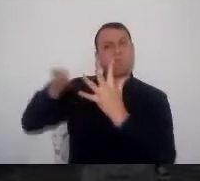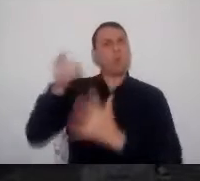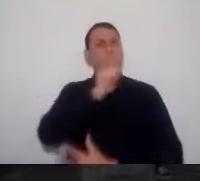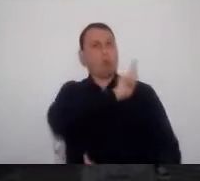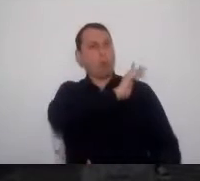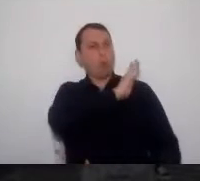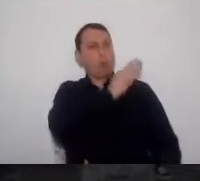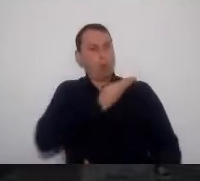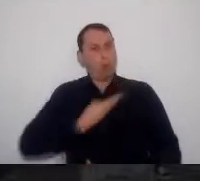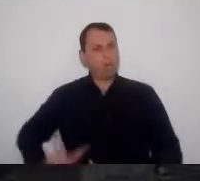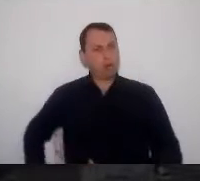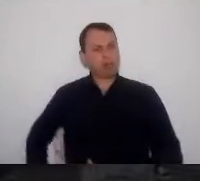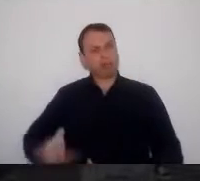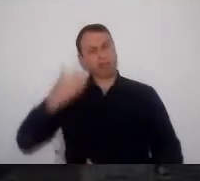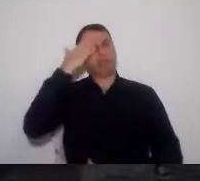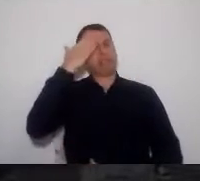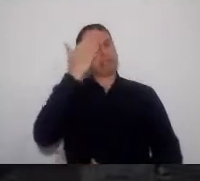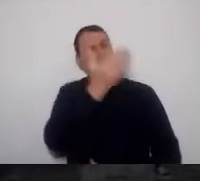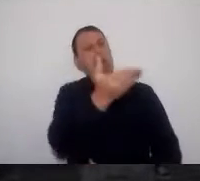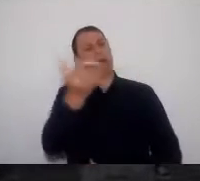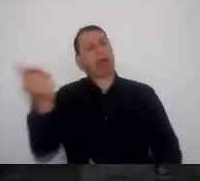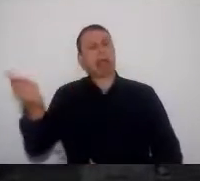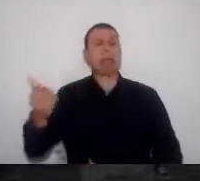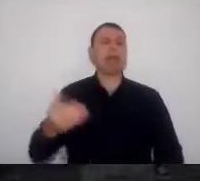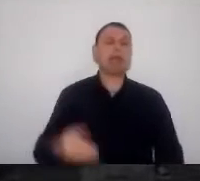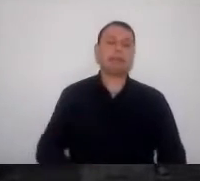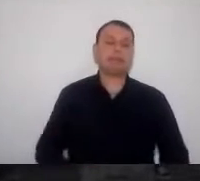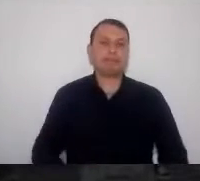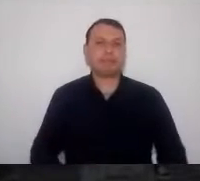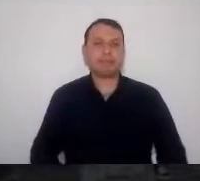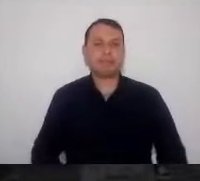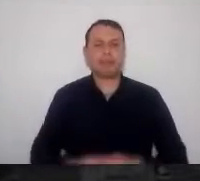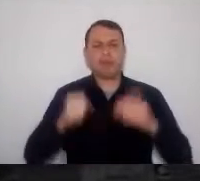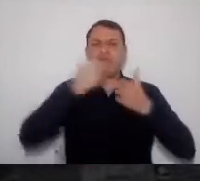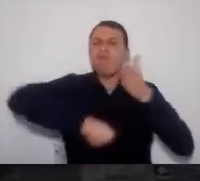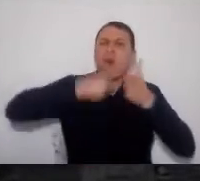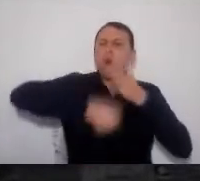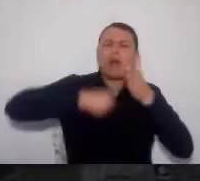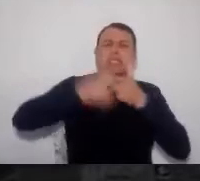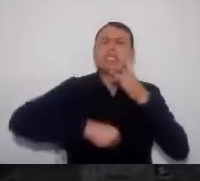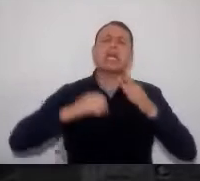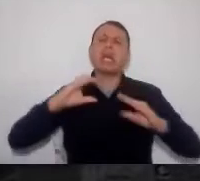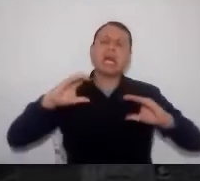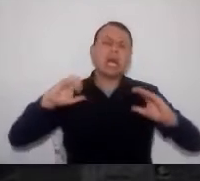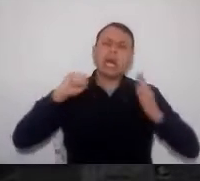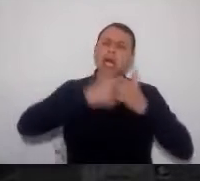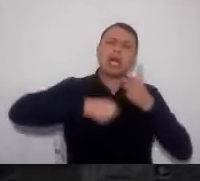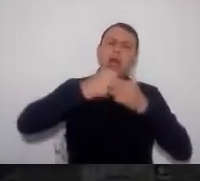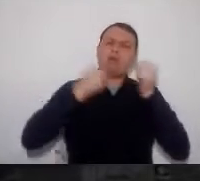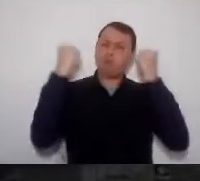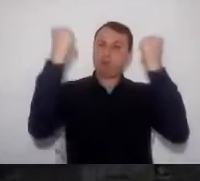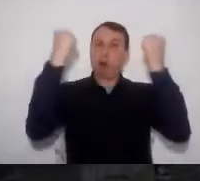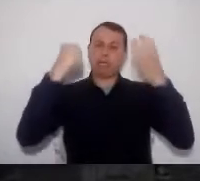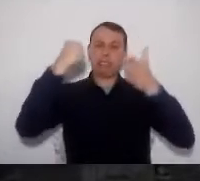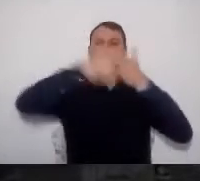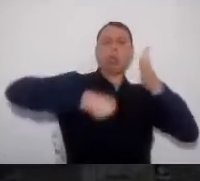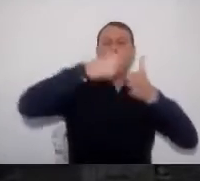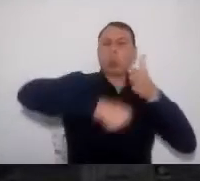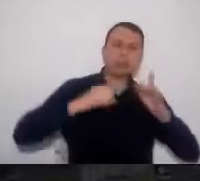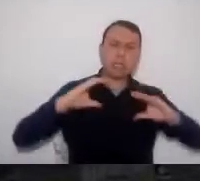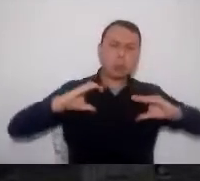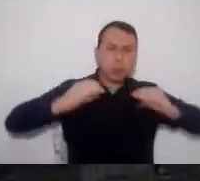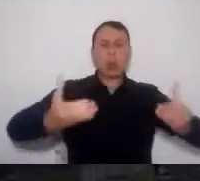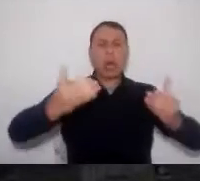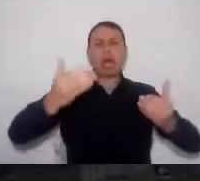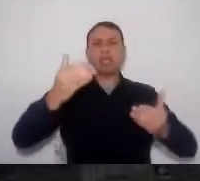bem quais são. Então, minha gente, força, luta, coragem. Eu acho que isso vocês têm uma